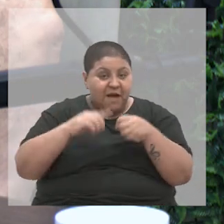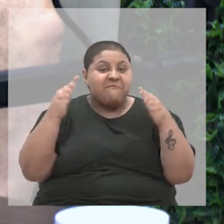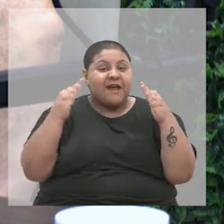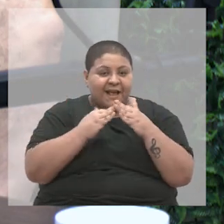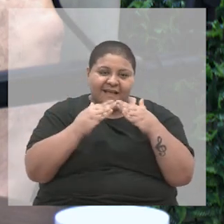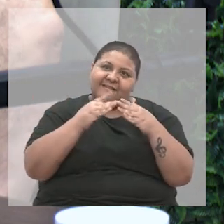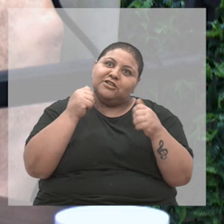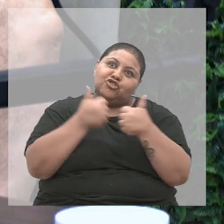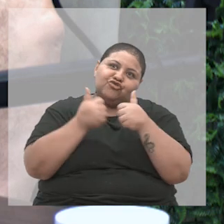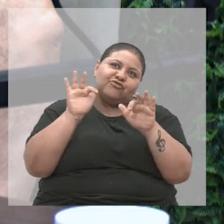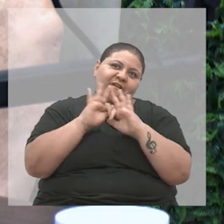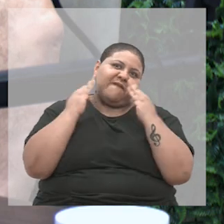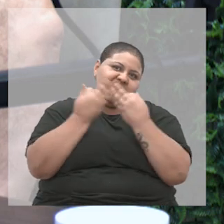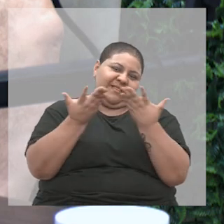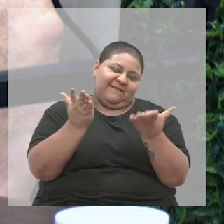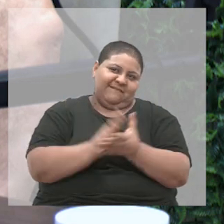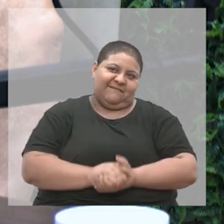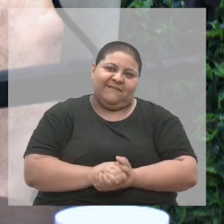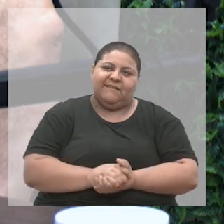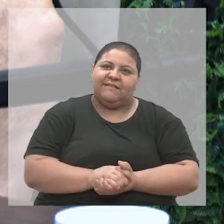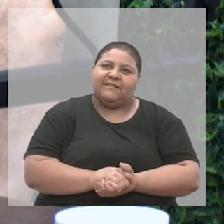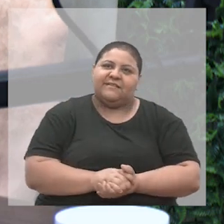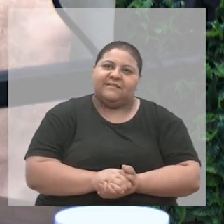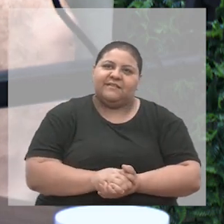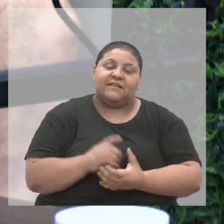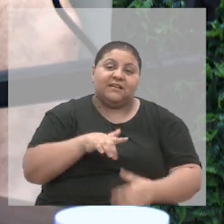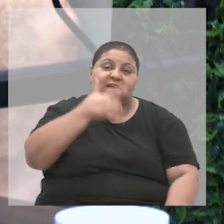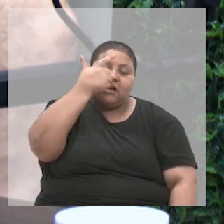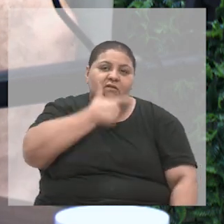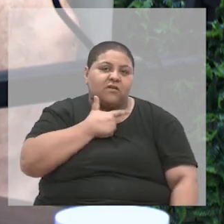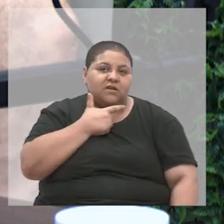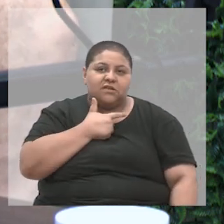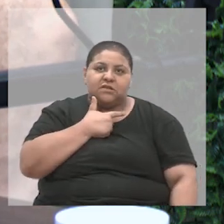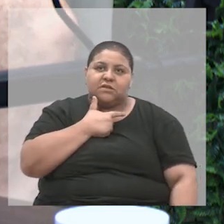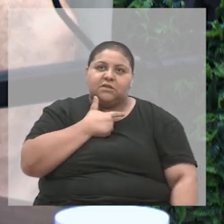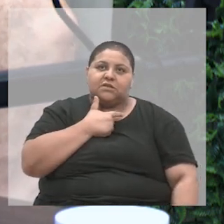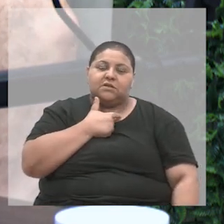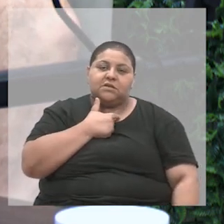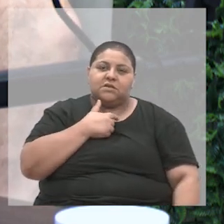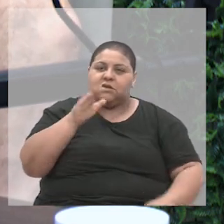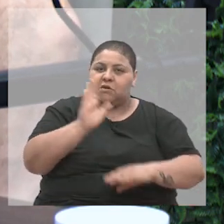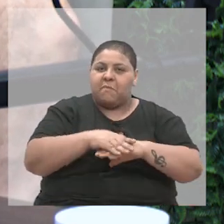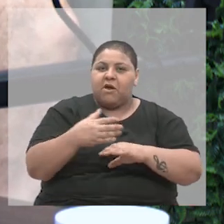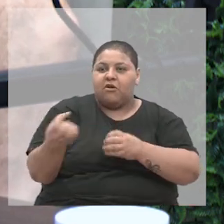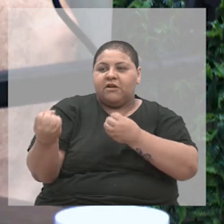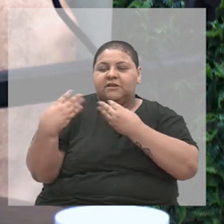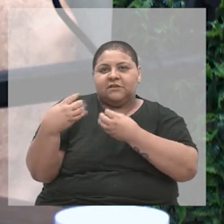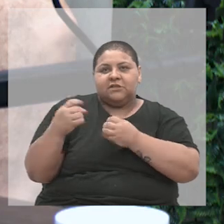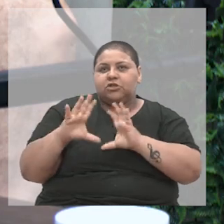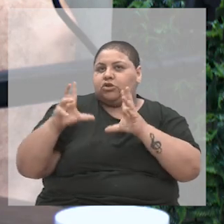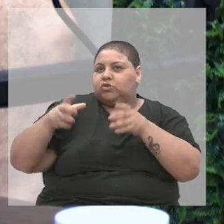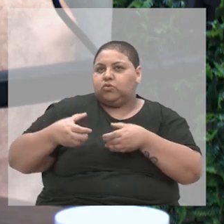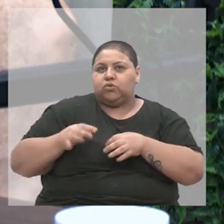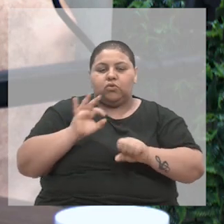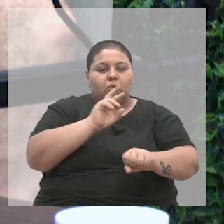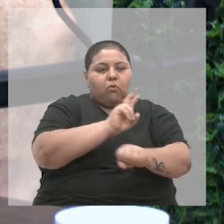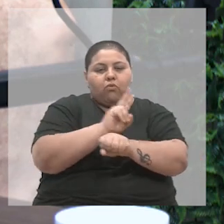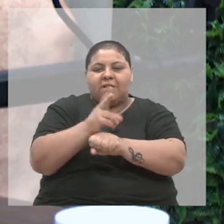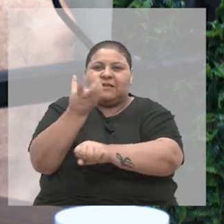para casa, para a família dele. Então, essa eu acho que é a maior lição que o Fonseca me passou, além de toda a